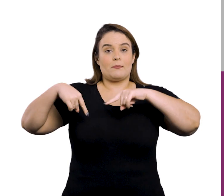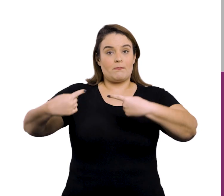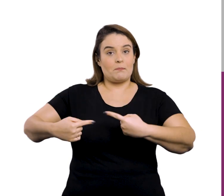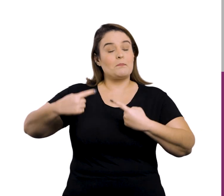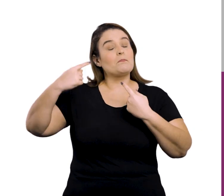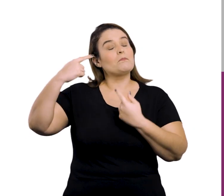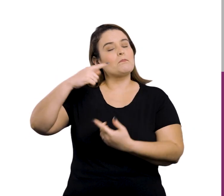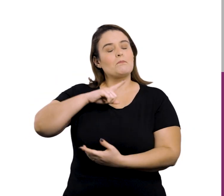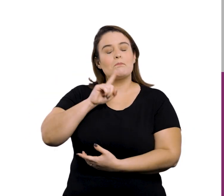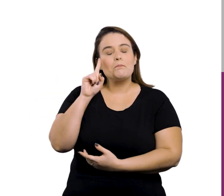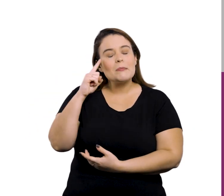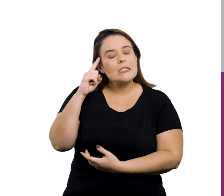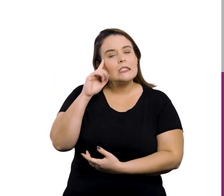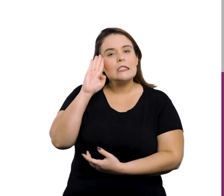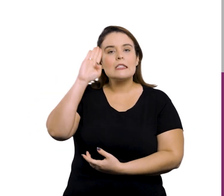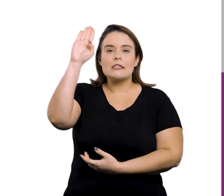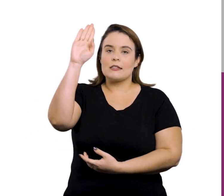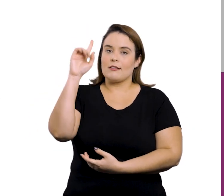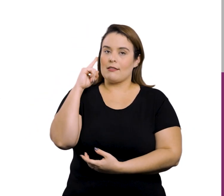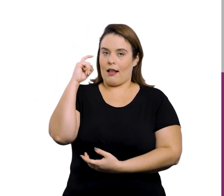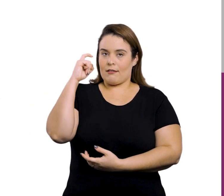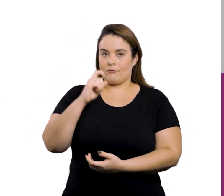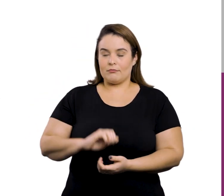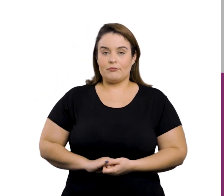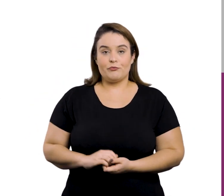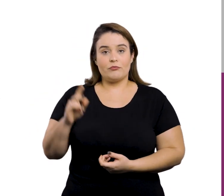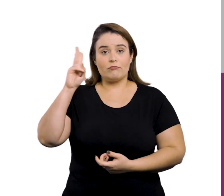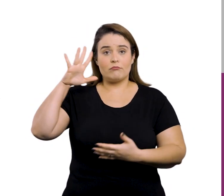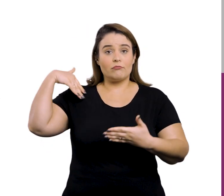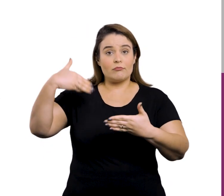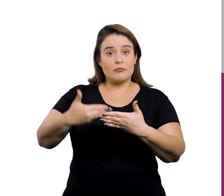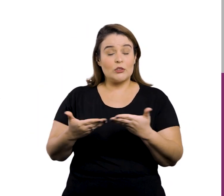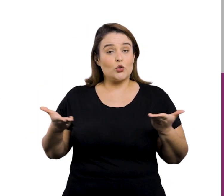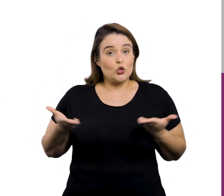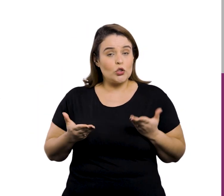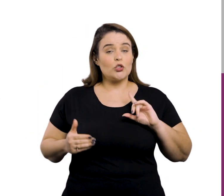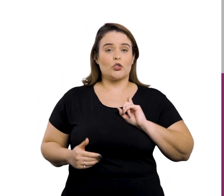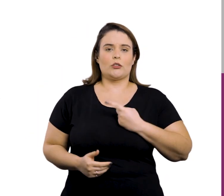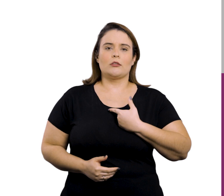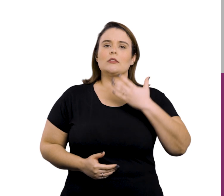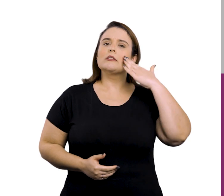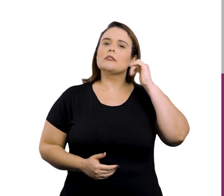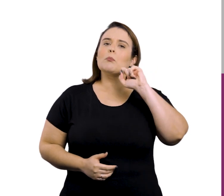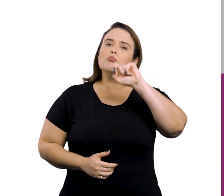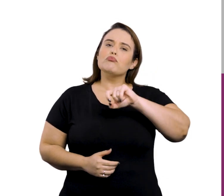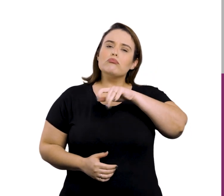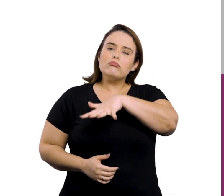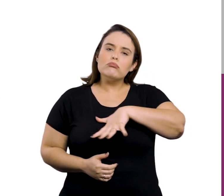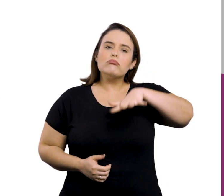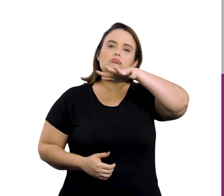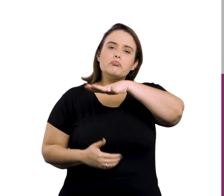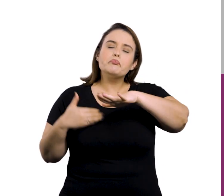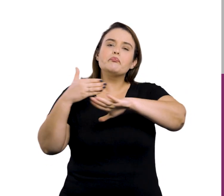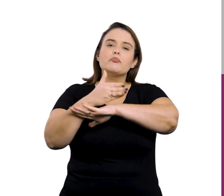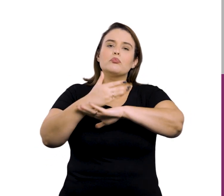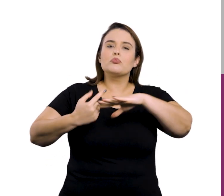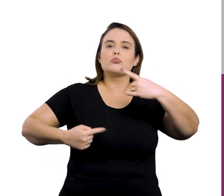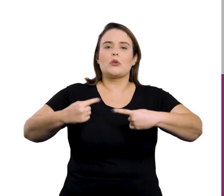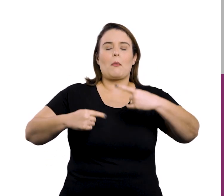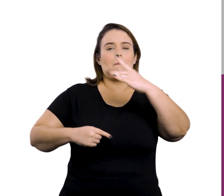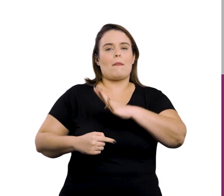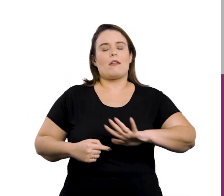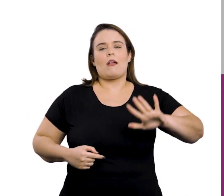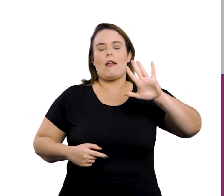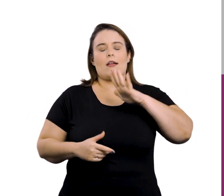é principalmente baseada em ideias. Historicamente, e ainda hoje, nós sabemos que o espaço para participar